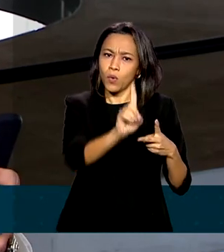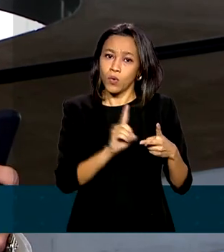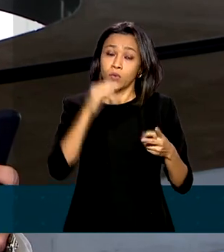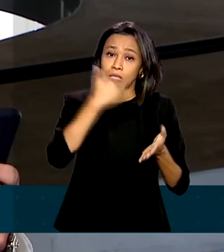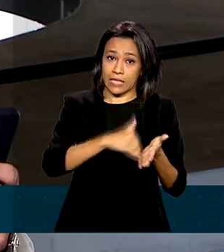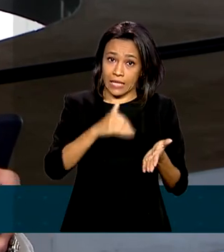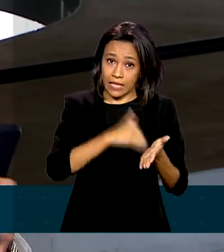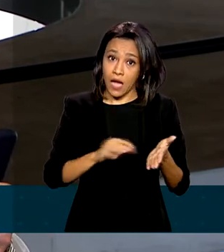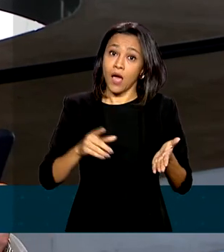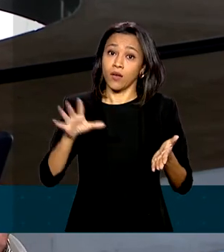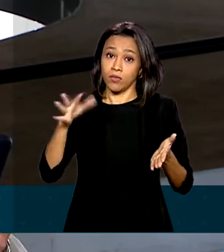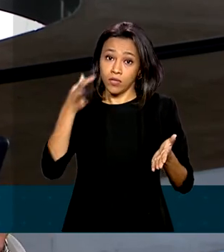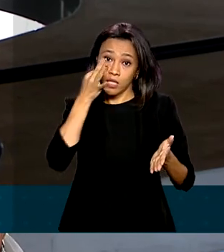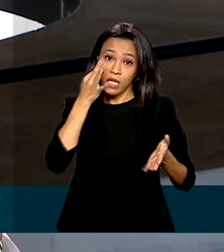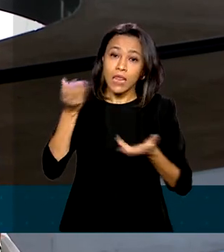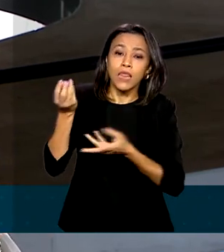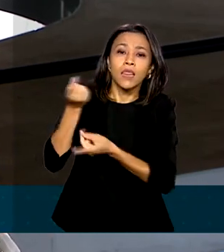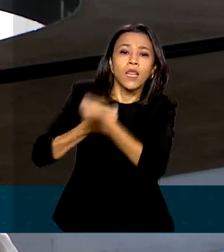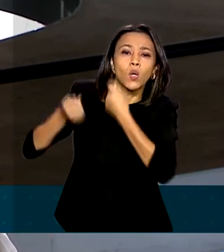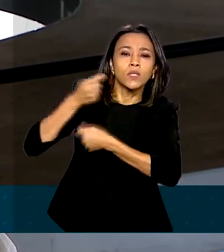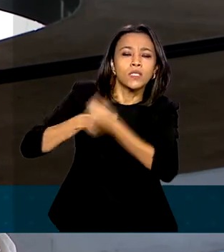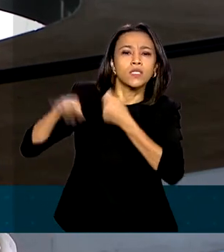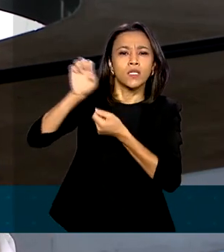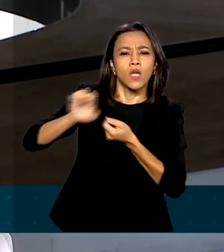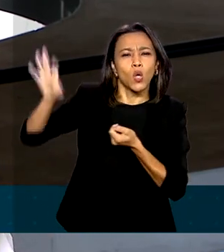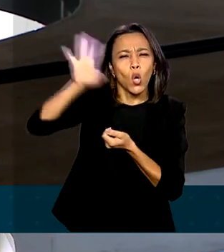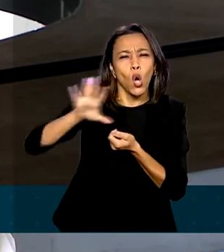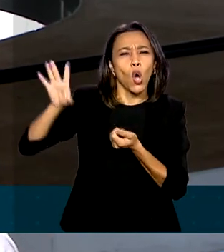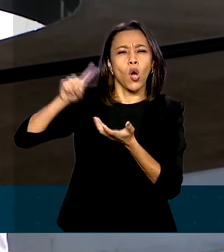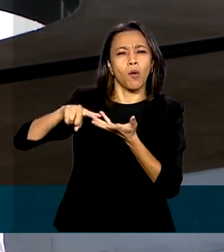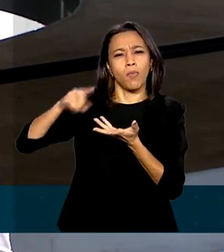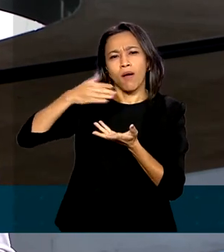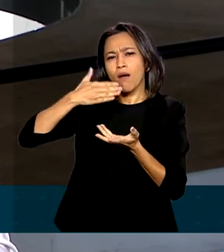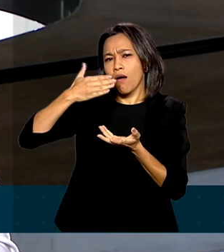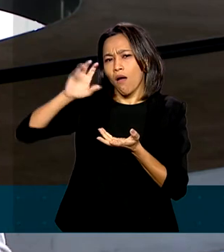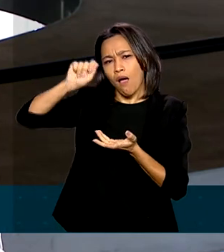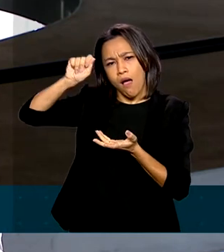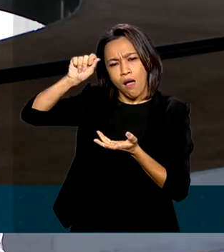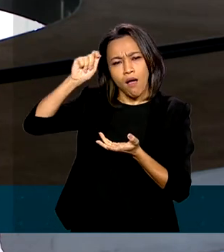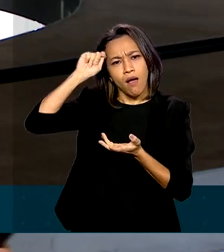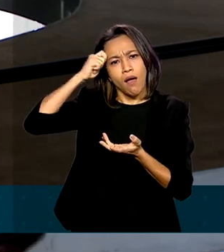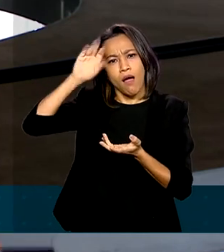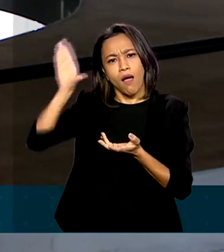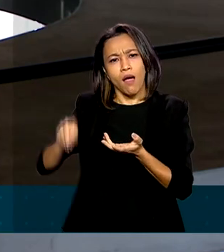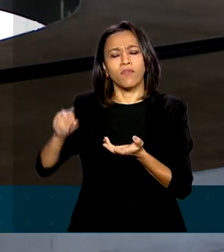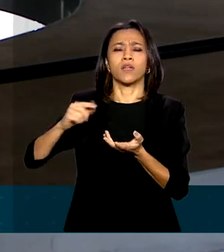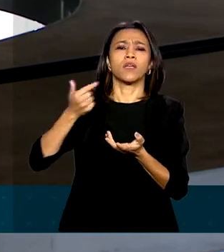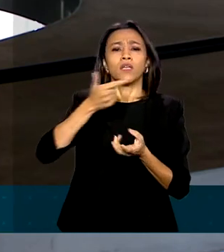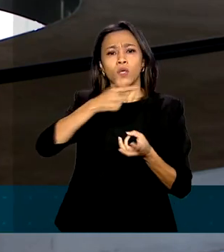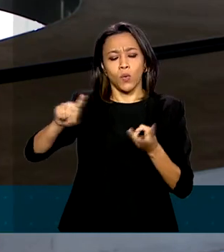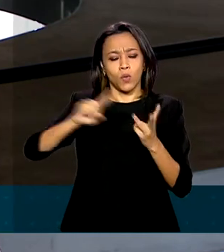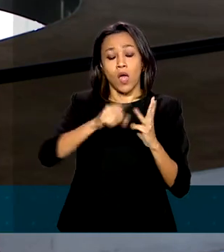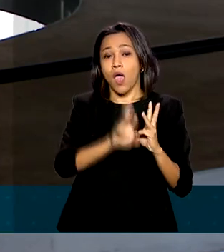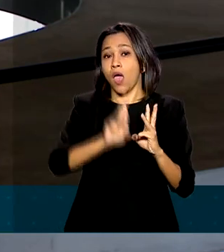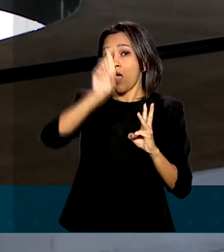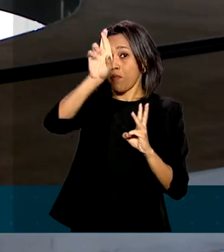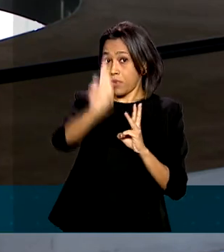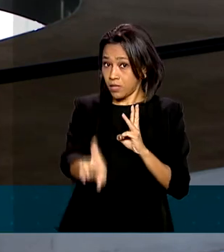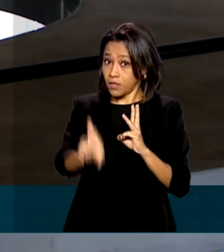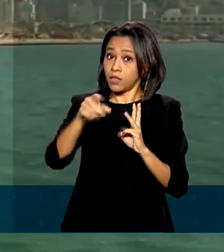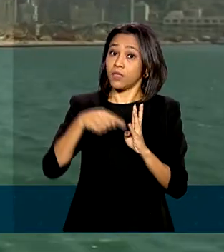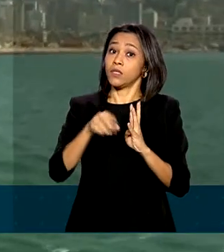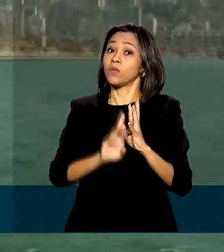no Oriente Médio, Europa e África do Itamaraty, Kennedy da Nóbrega, além de representante do Exército e dos